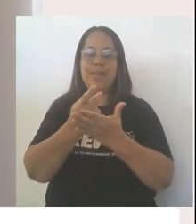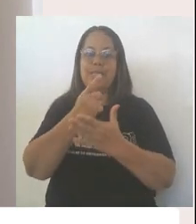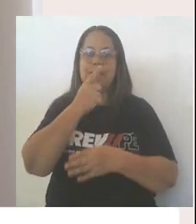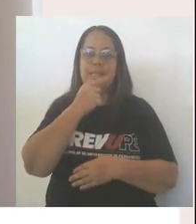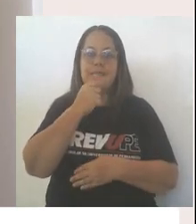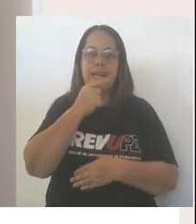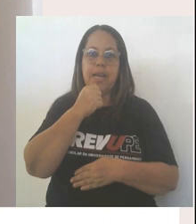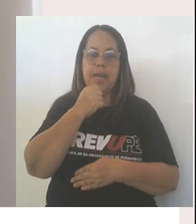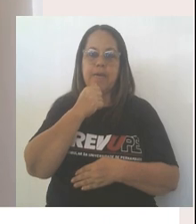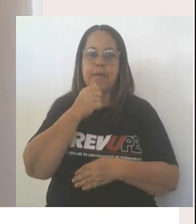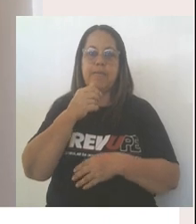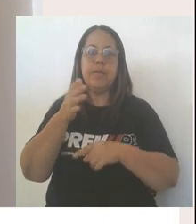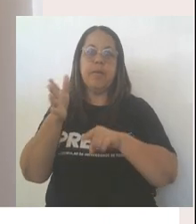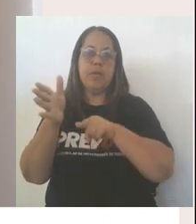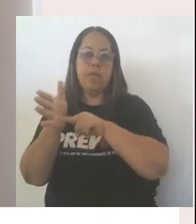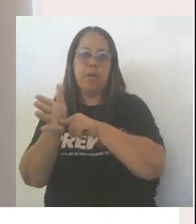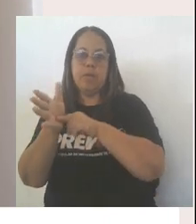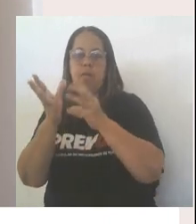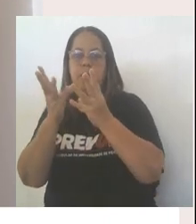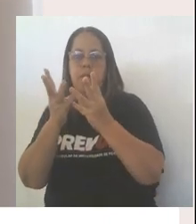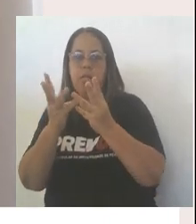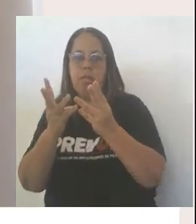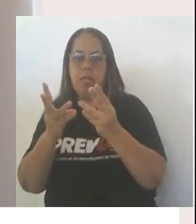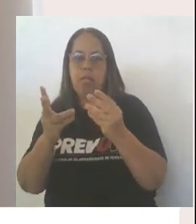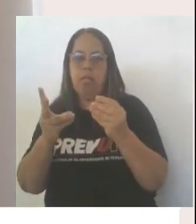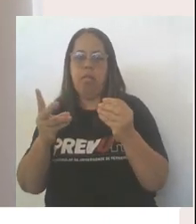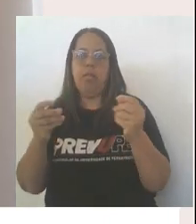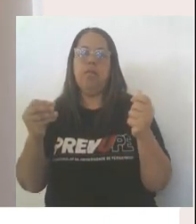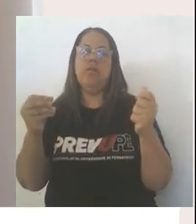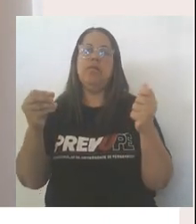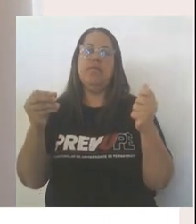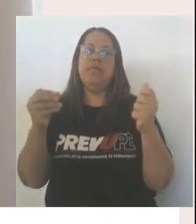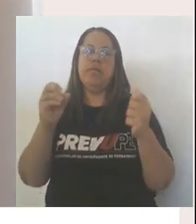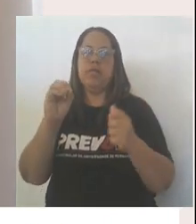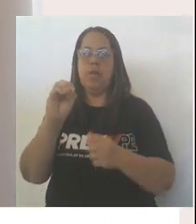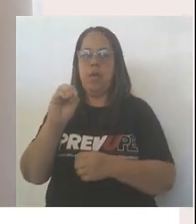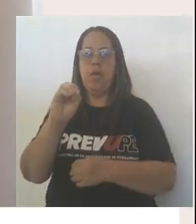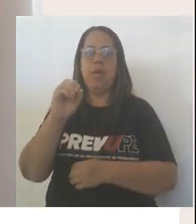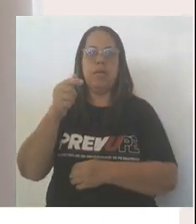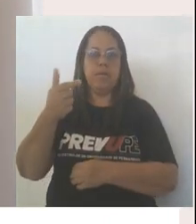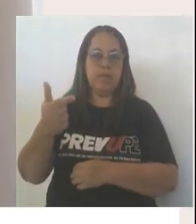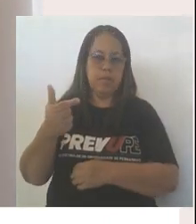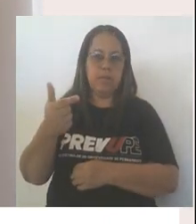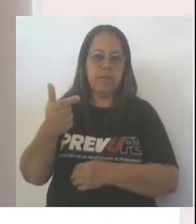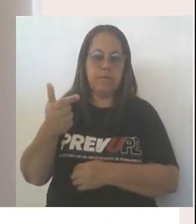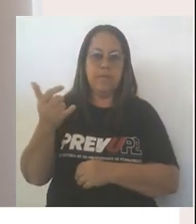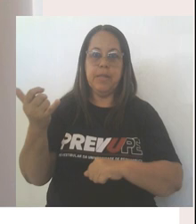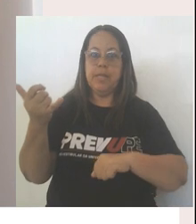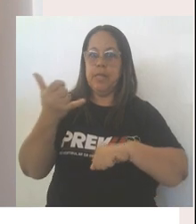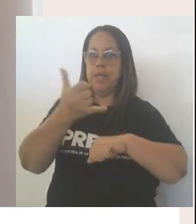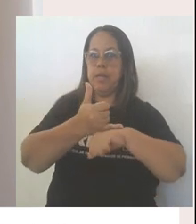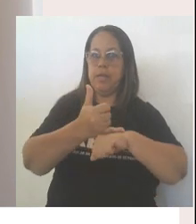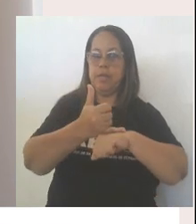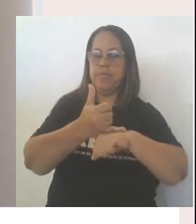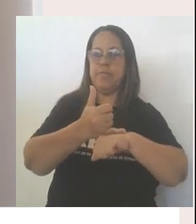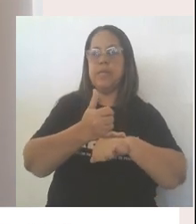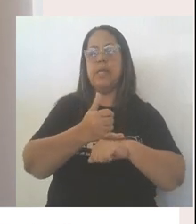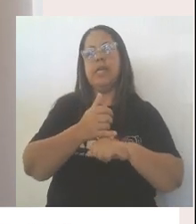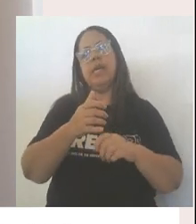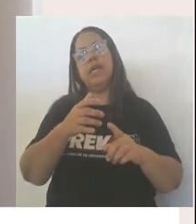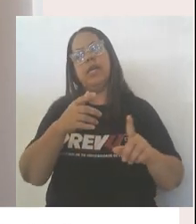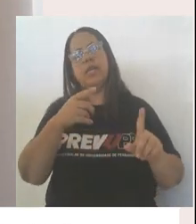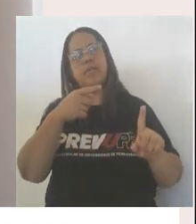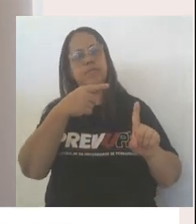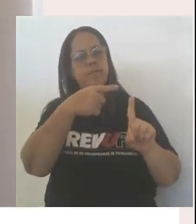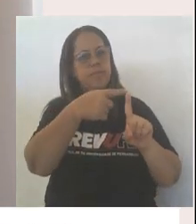No ânodo, ocorre a oxidação, liberando oxigênio gasoso e íons hidrogênios, e no cátodo,